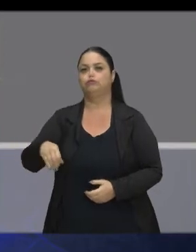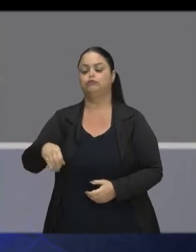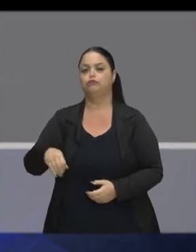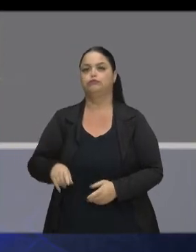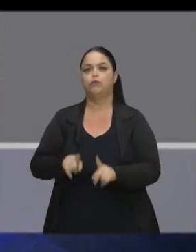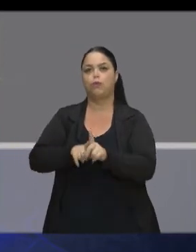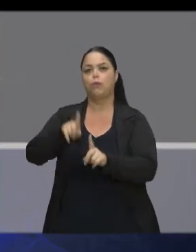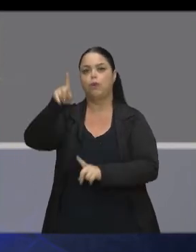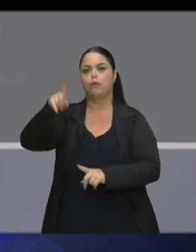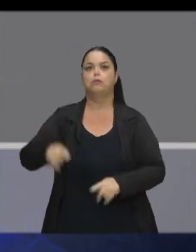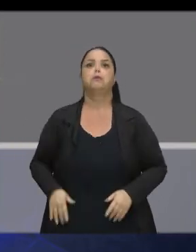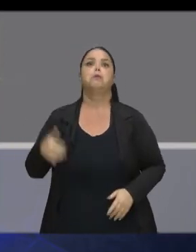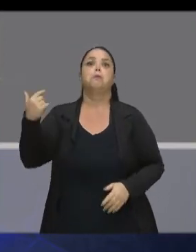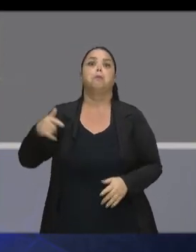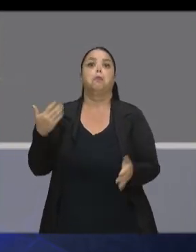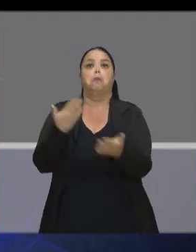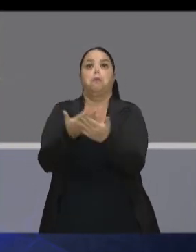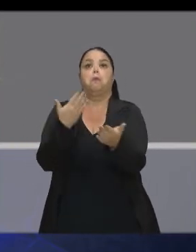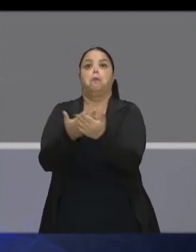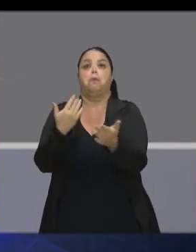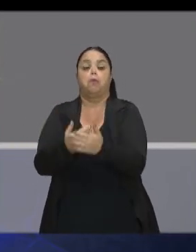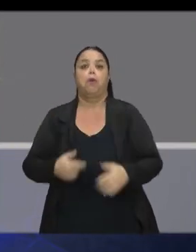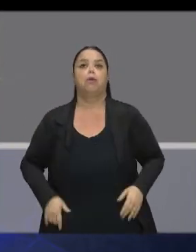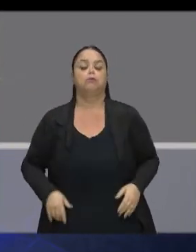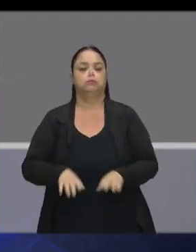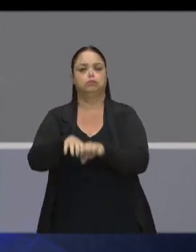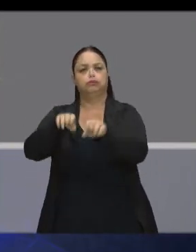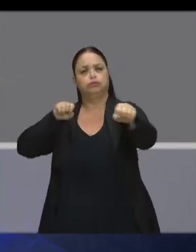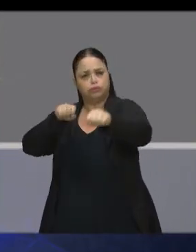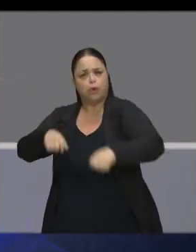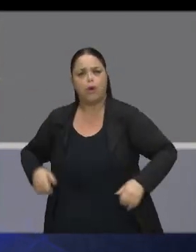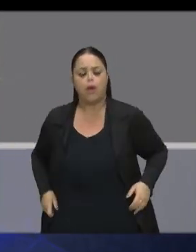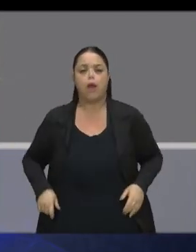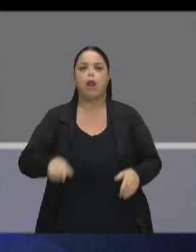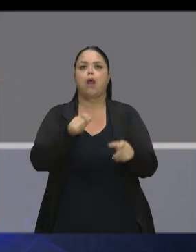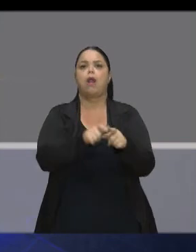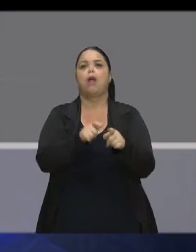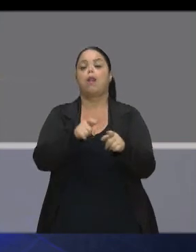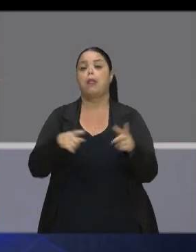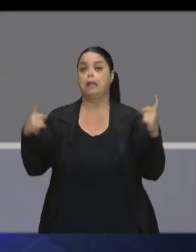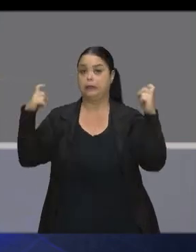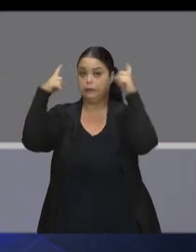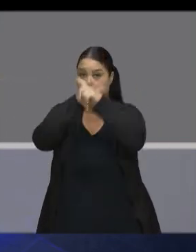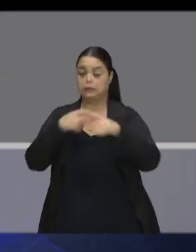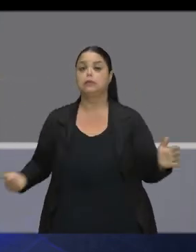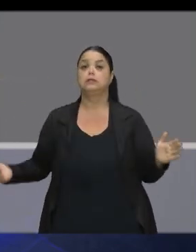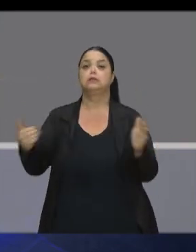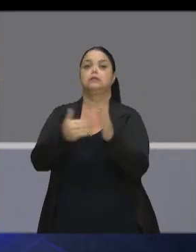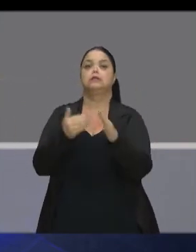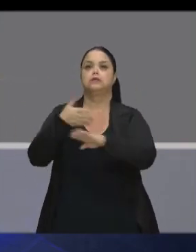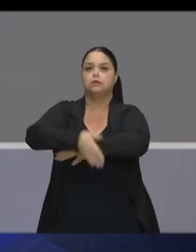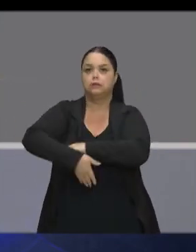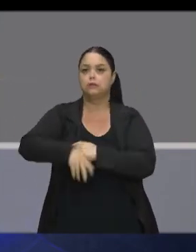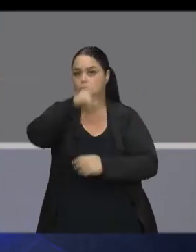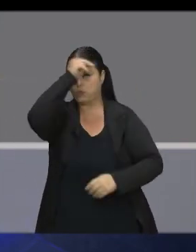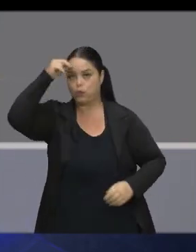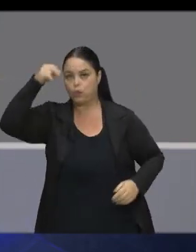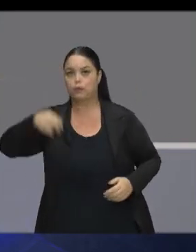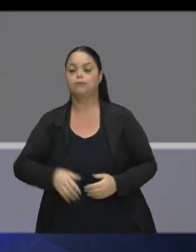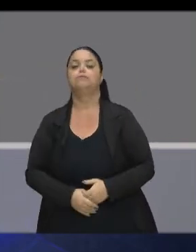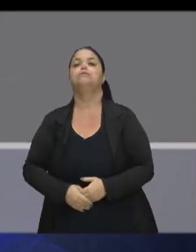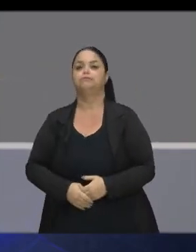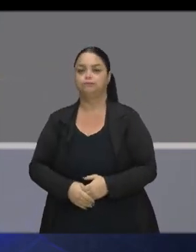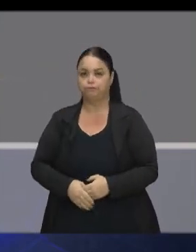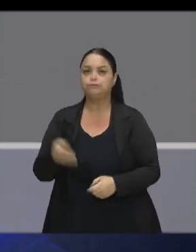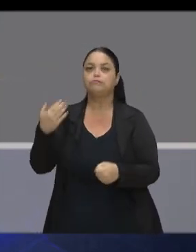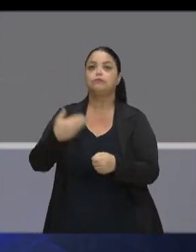grau de escolaridade. Por muito tempo, passando inúmeras dificuldades, até que veio a entrar na Prefeitura Municipal